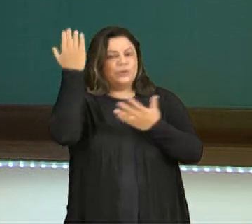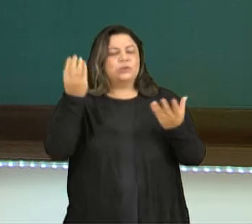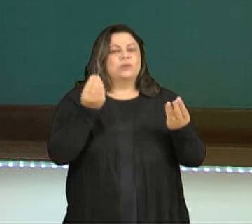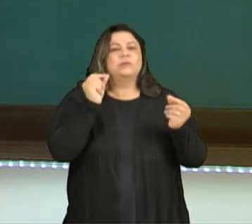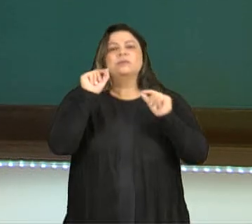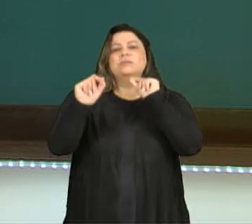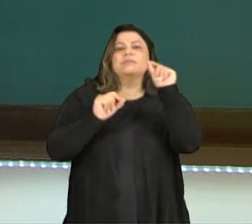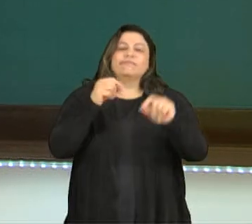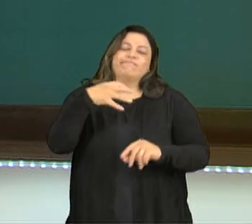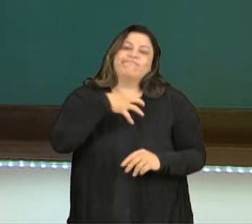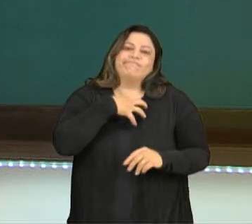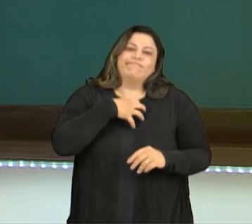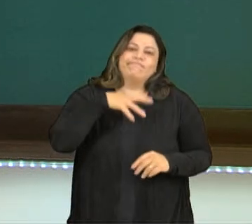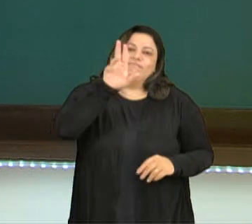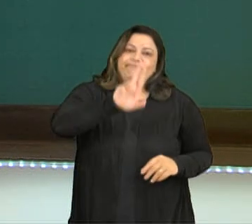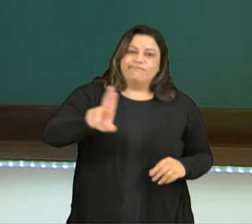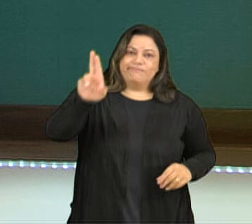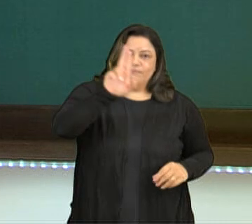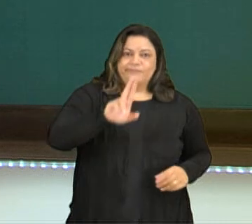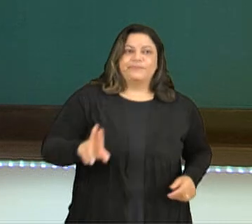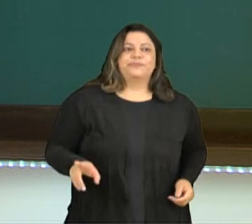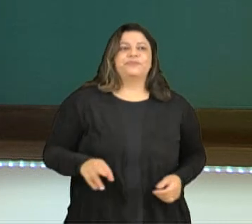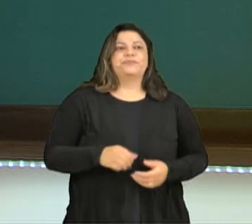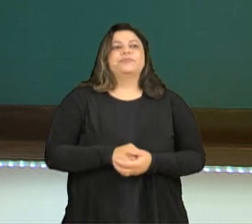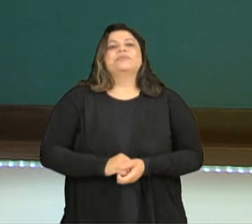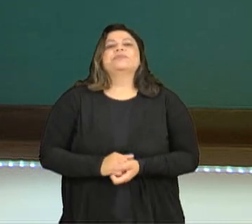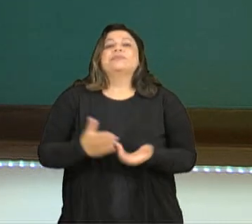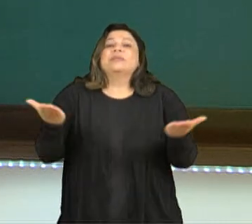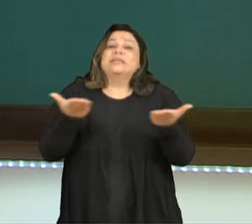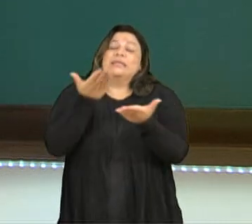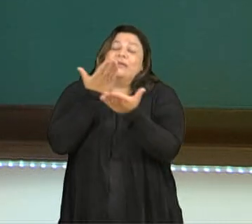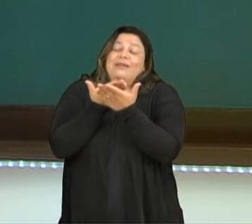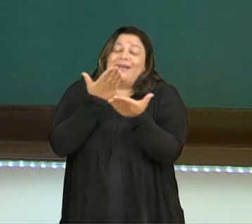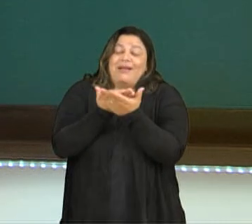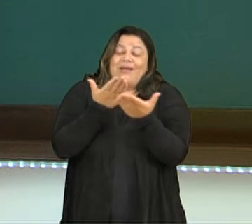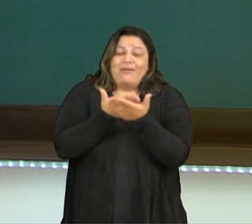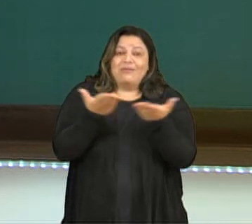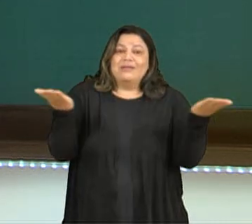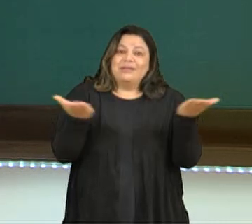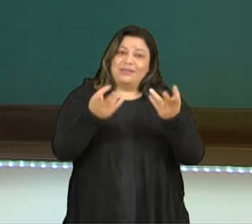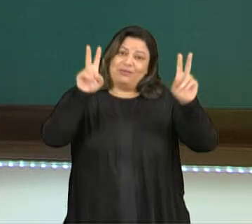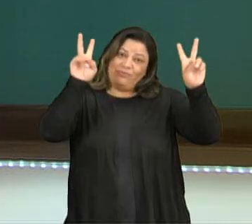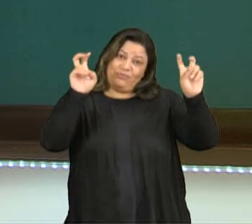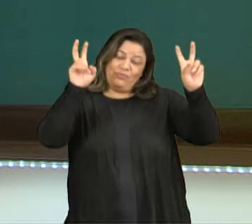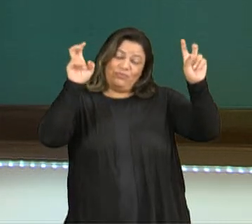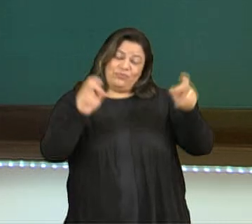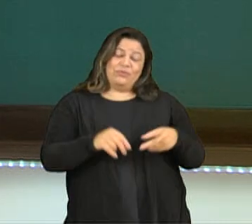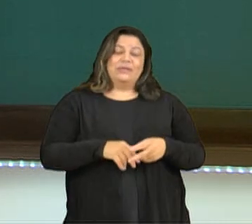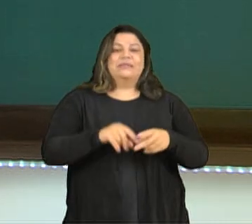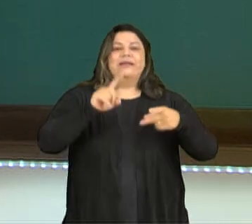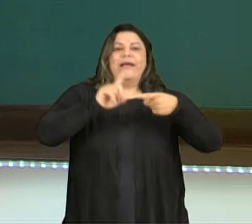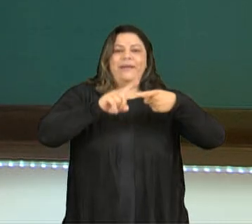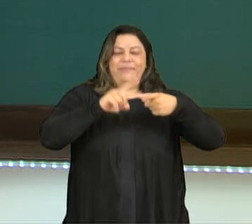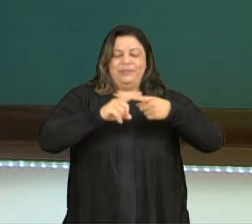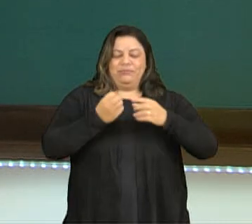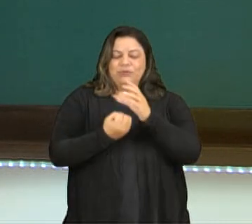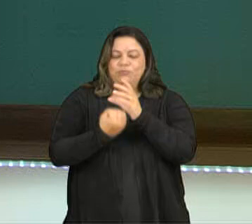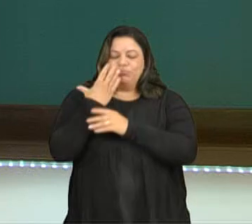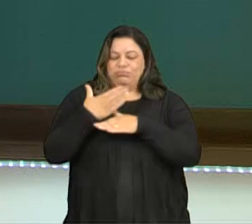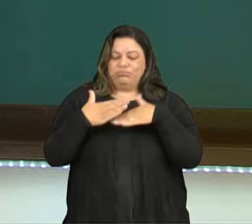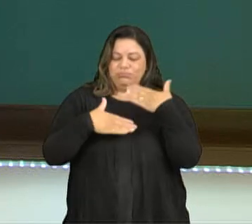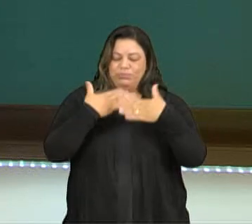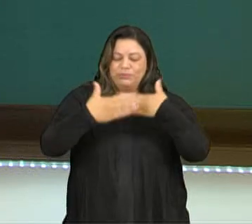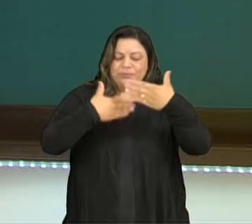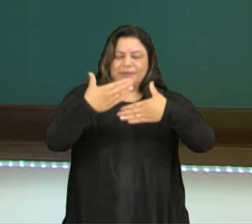como nós utilizamos esses recursos, certo? Então, na aula de hoje a gente falou sobre o quê? Sobre os recursos renováveis, a